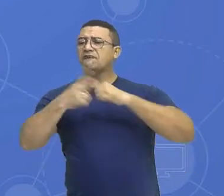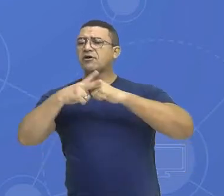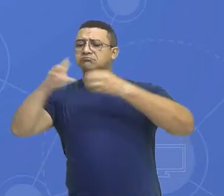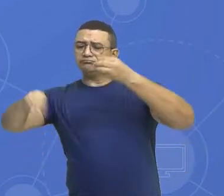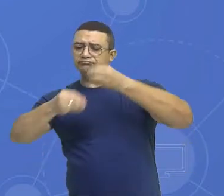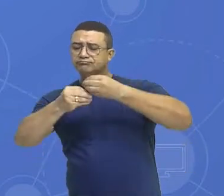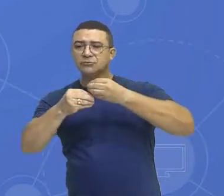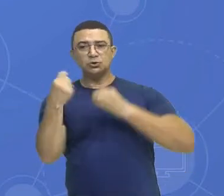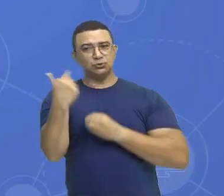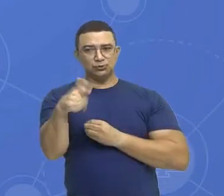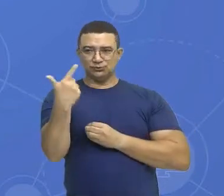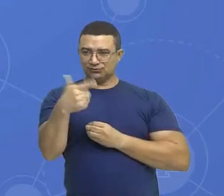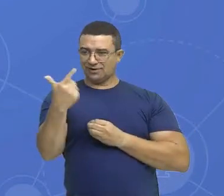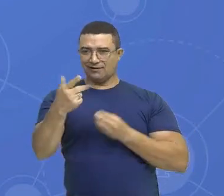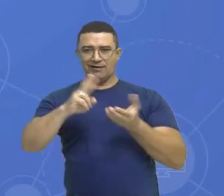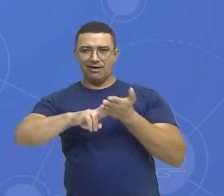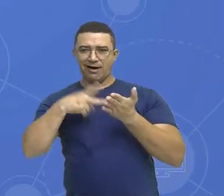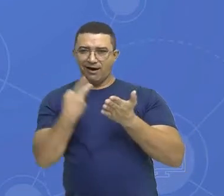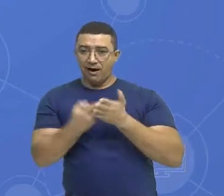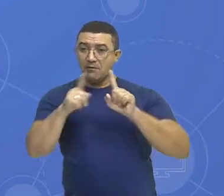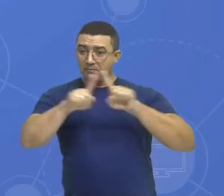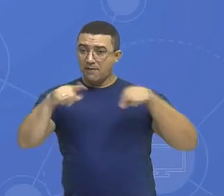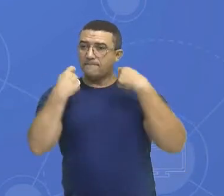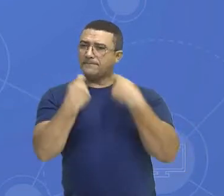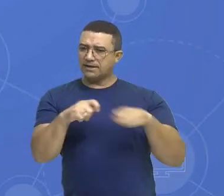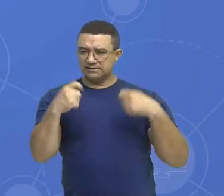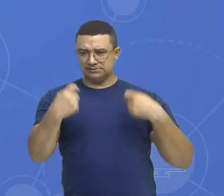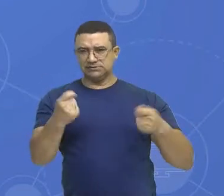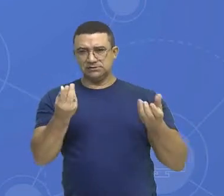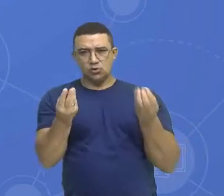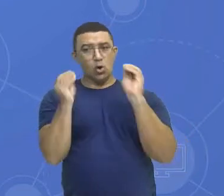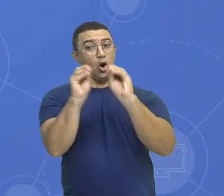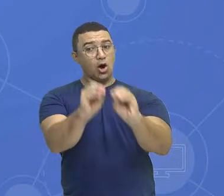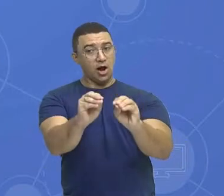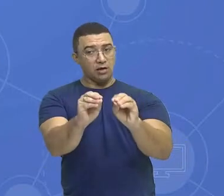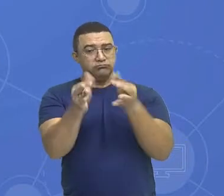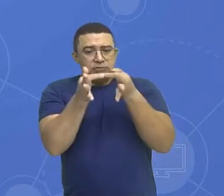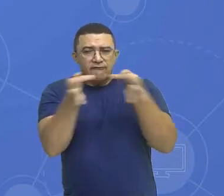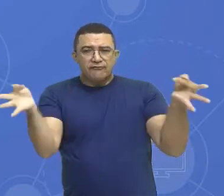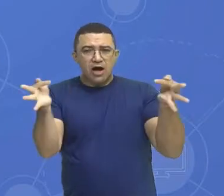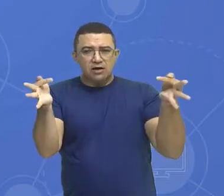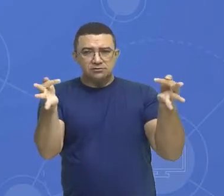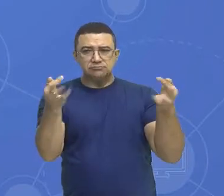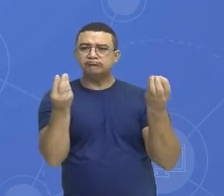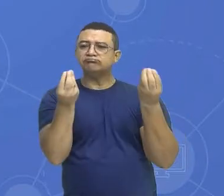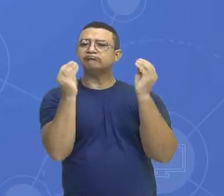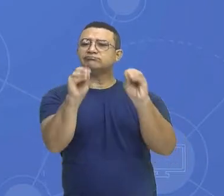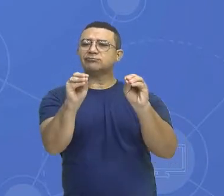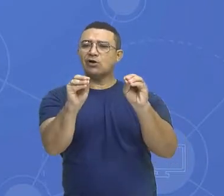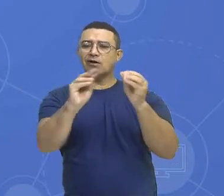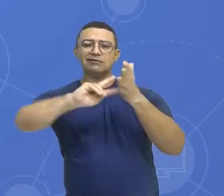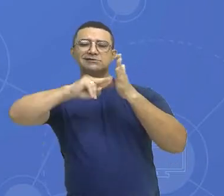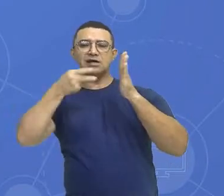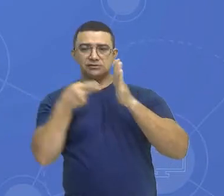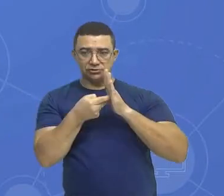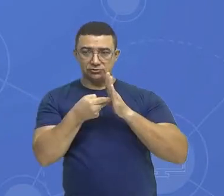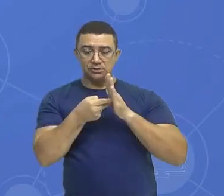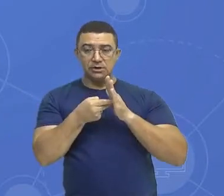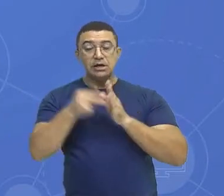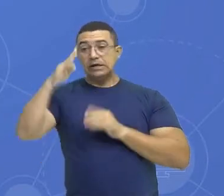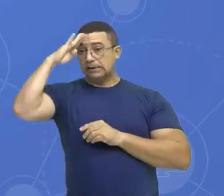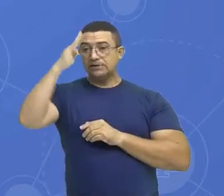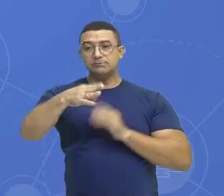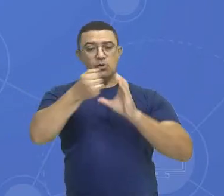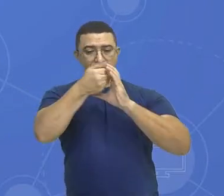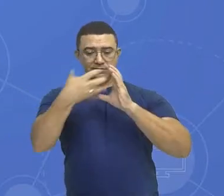tem tradução, mas ele tem que estar presente para ele completar aquela frase, aquele enunciado, tá certo? A principal característica